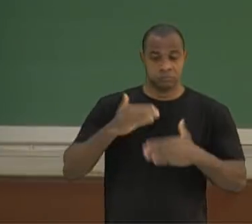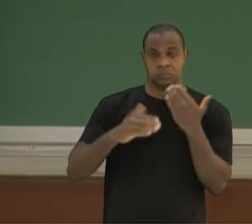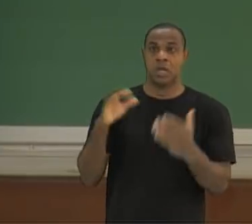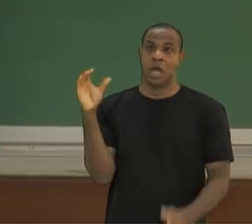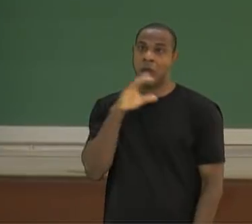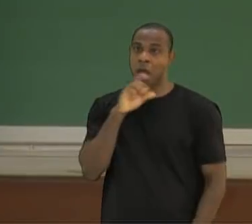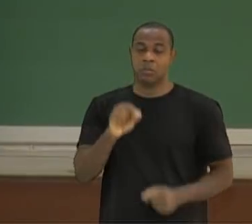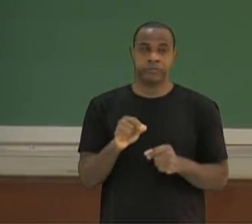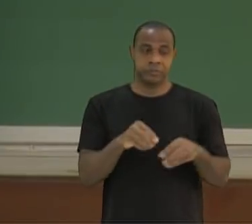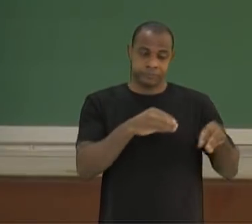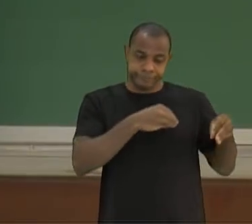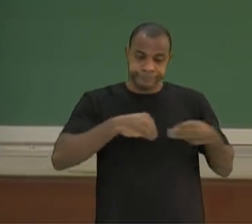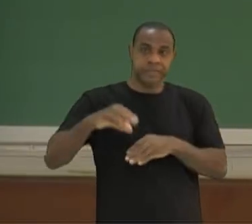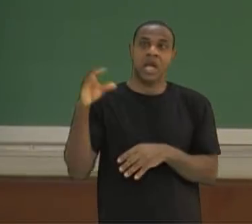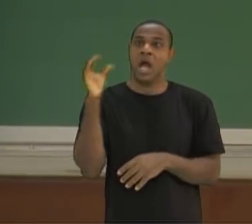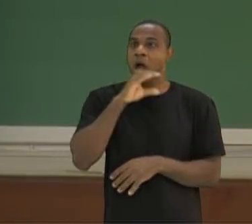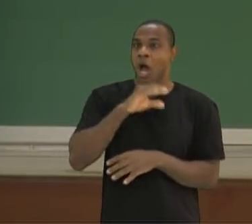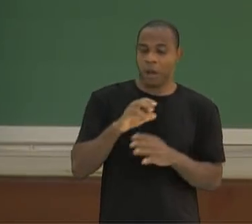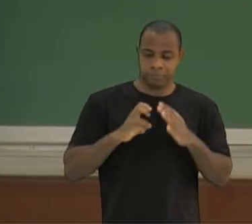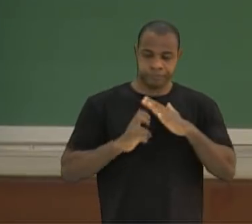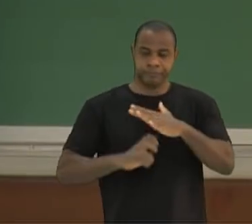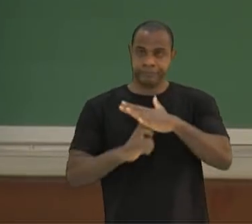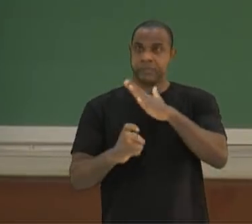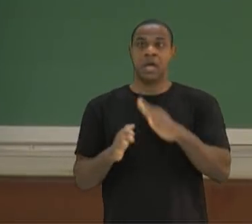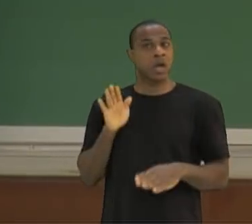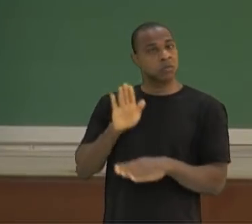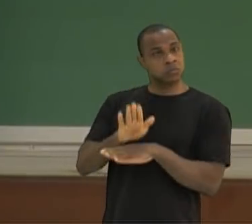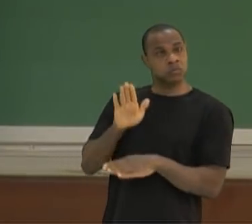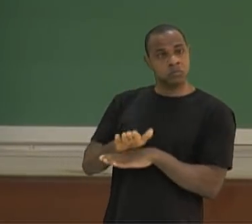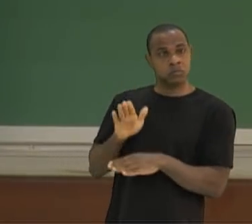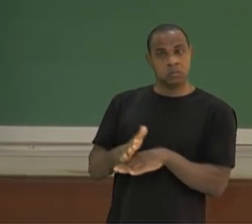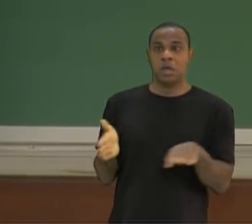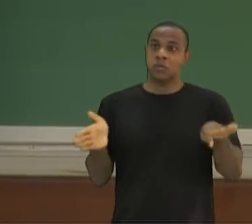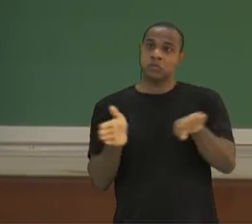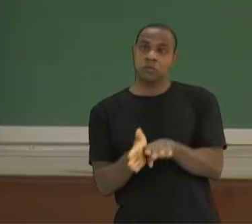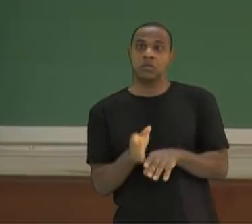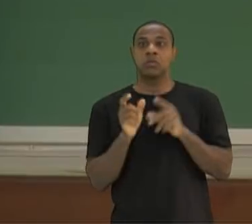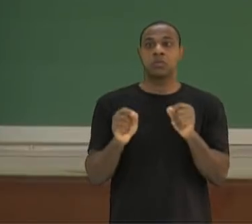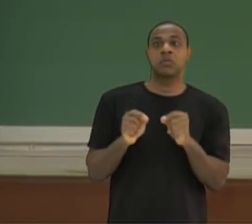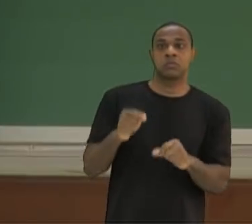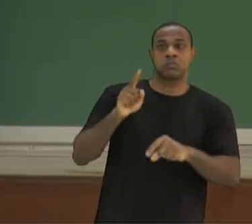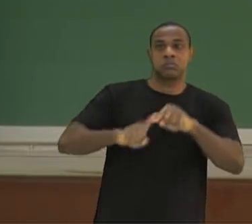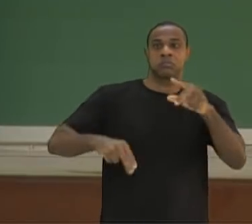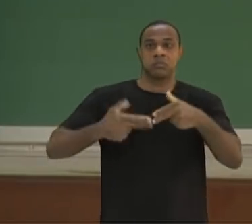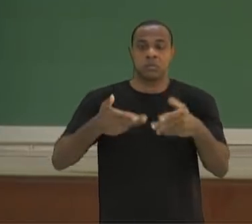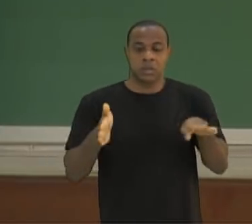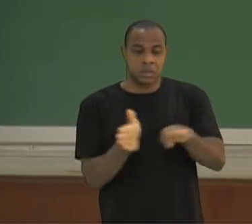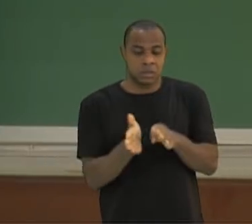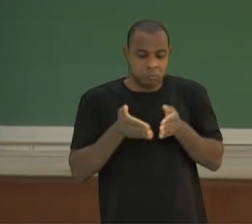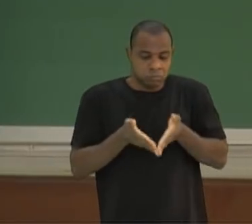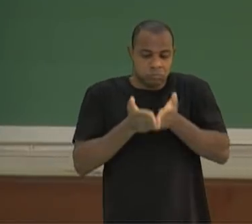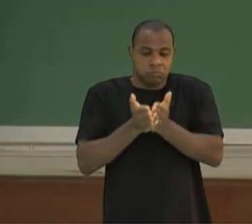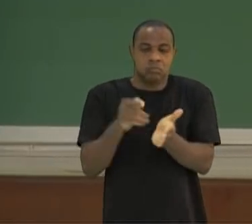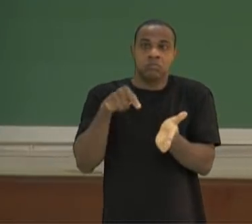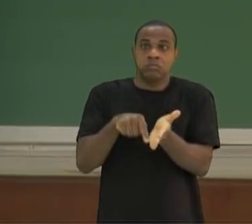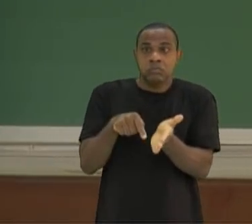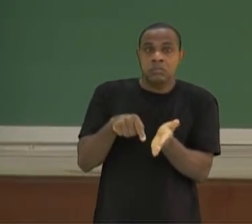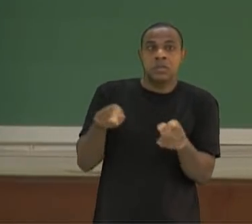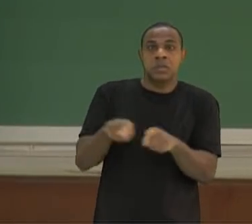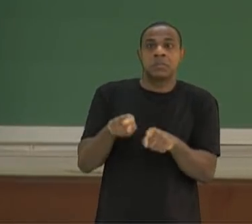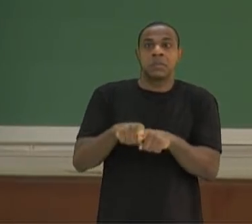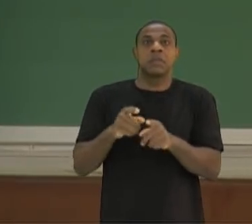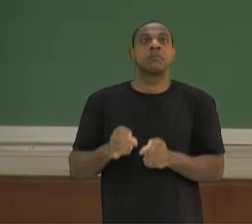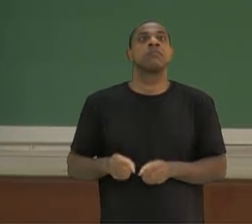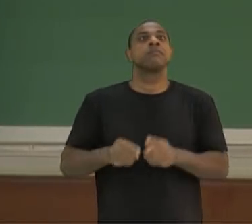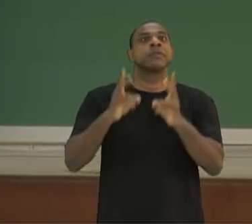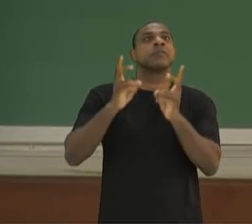as importações e exportações. Então, favoreceu a chegada de produtos até o porto e o envio de produtos